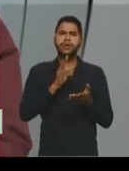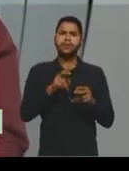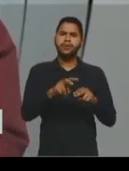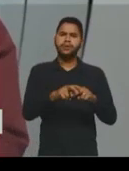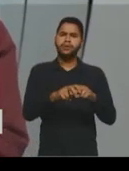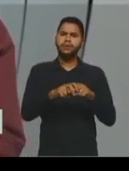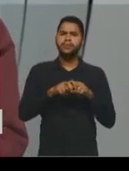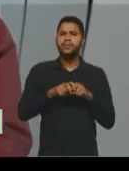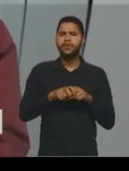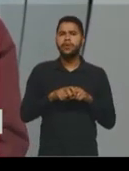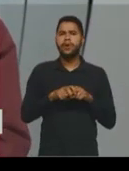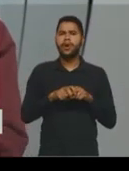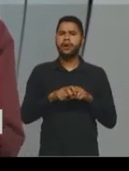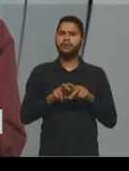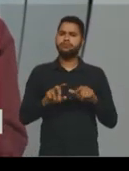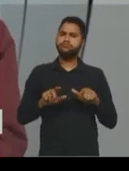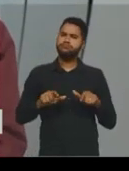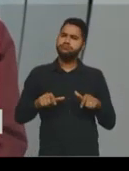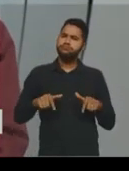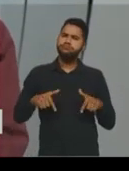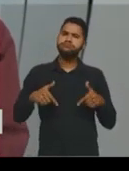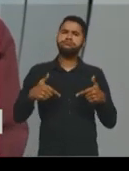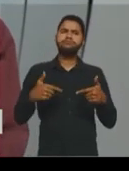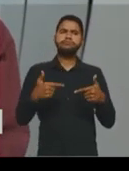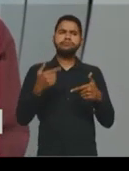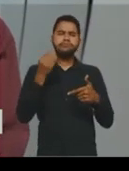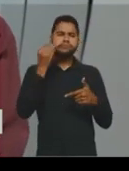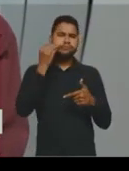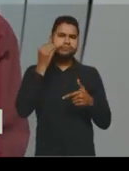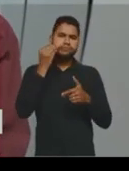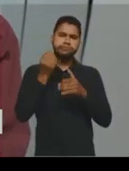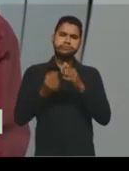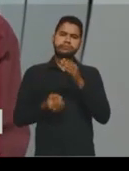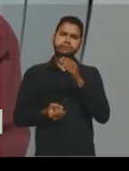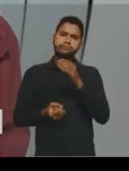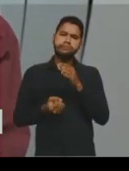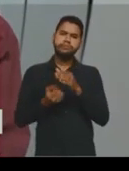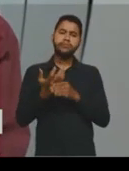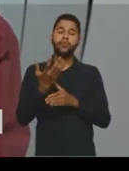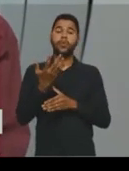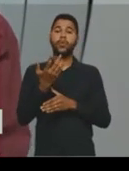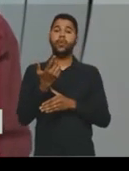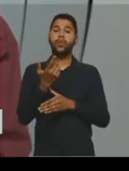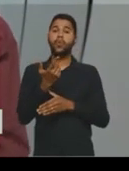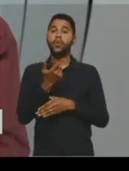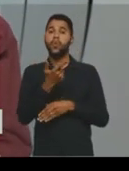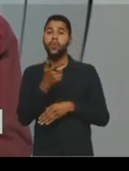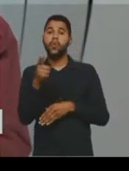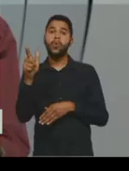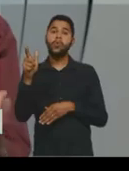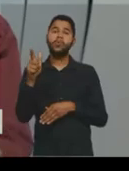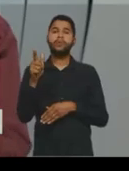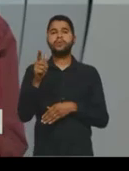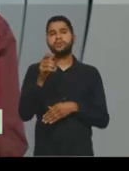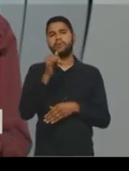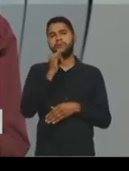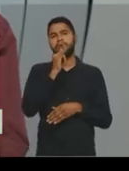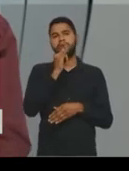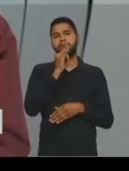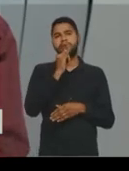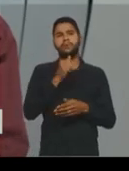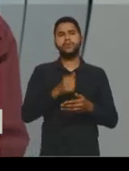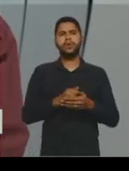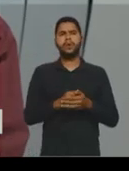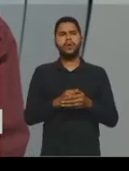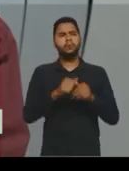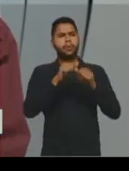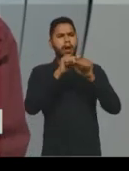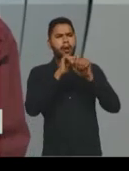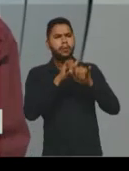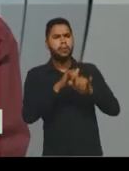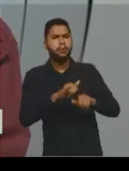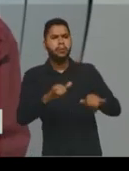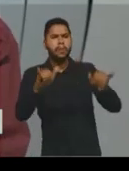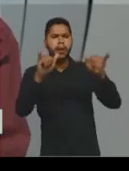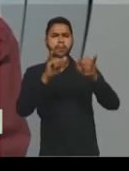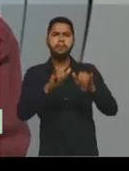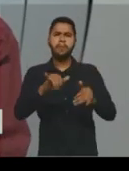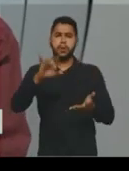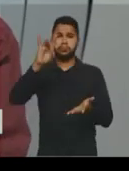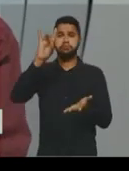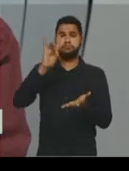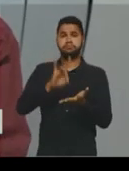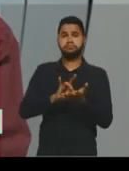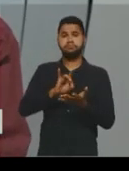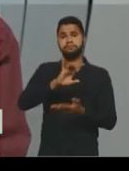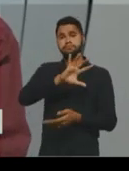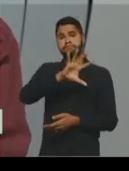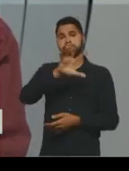de uma atuação como jornalista, tenta criar. E outra coisa, criar para divulgar a história verdadeira da África,